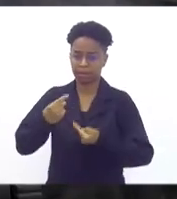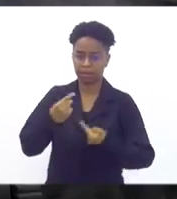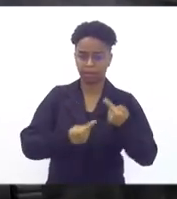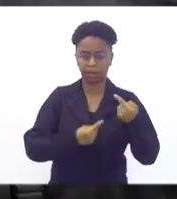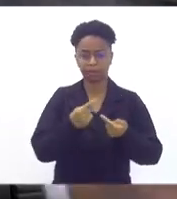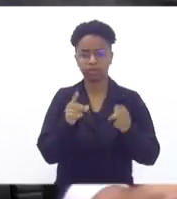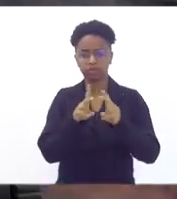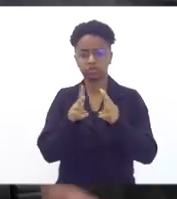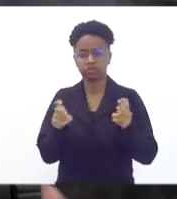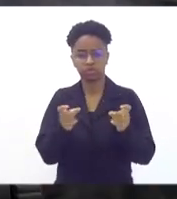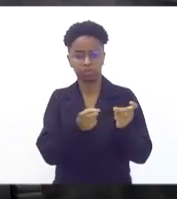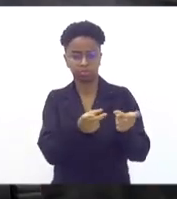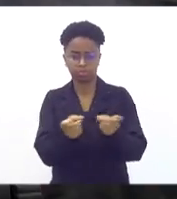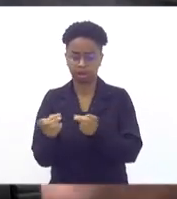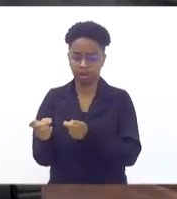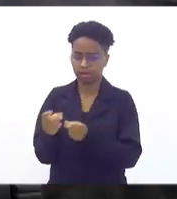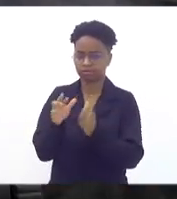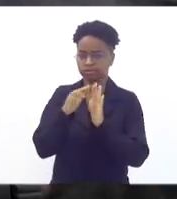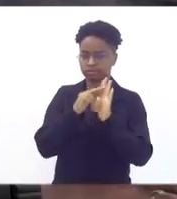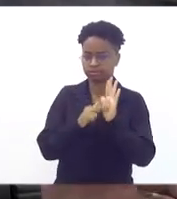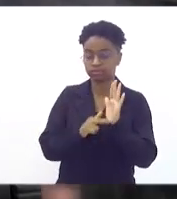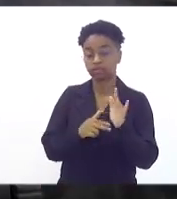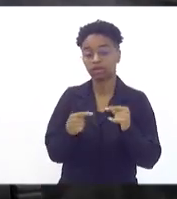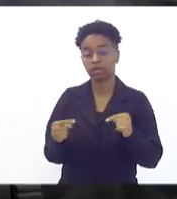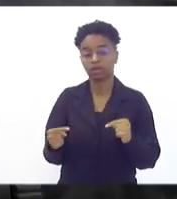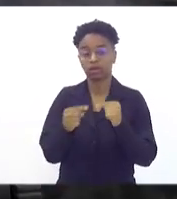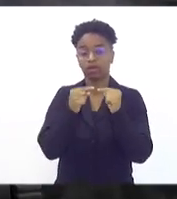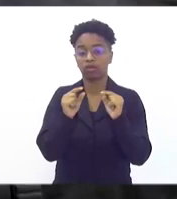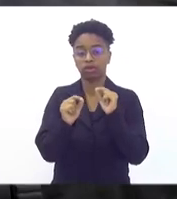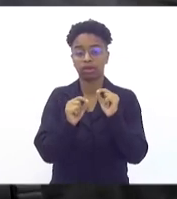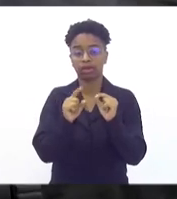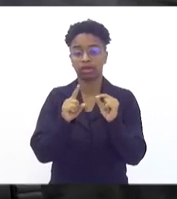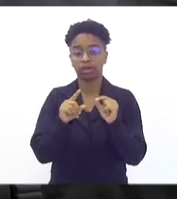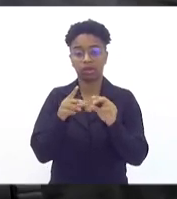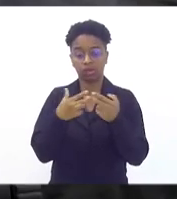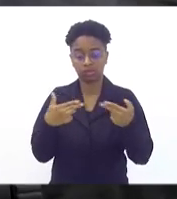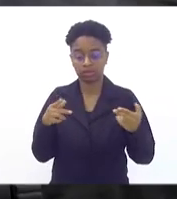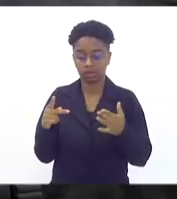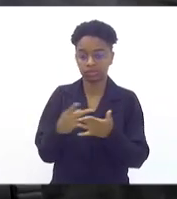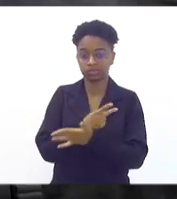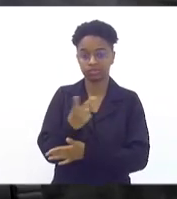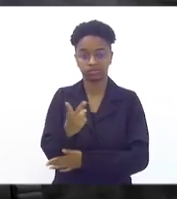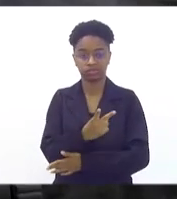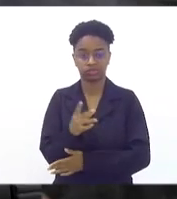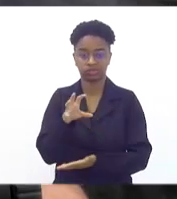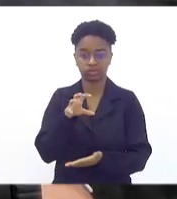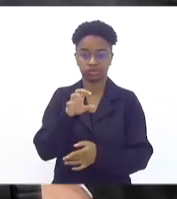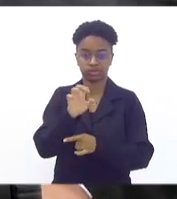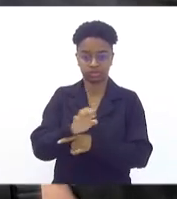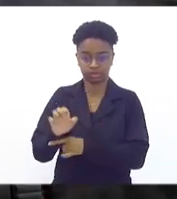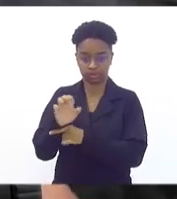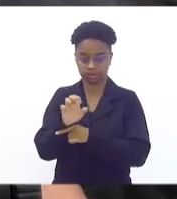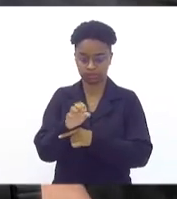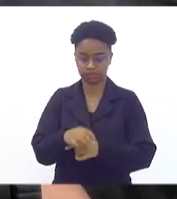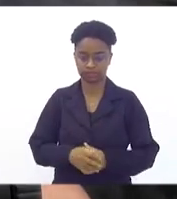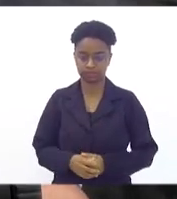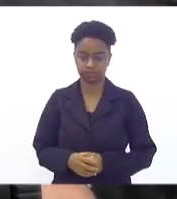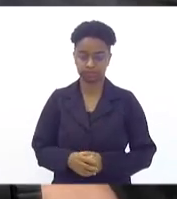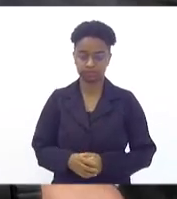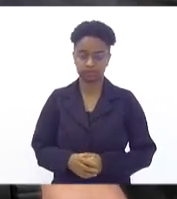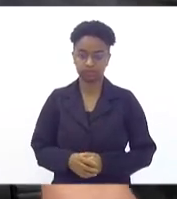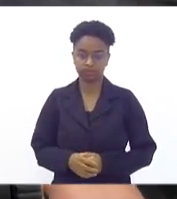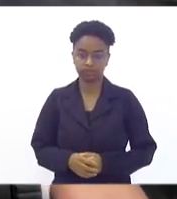do mercado mercado regulador Passa muito pelo que tá acontecendo os dois estados E aí e agora